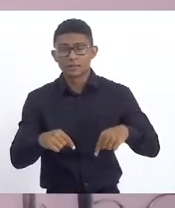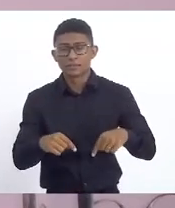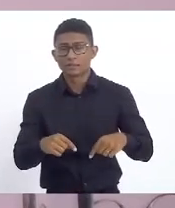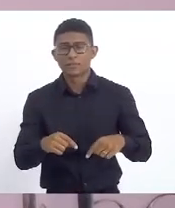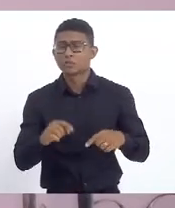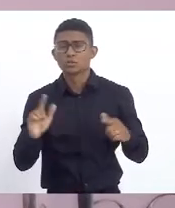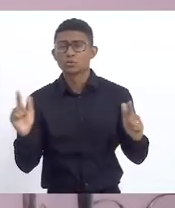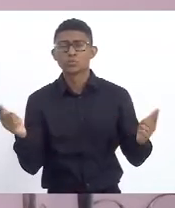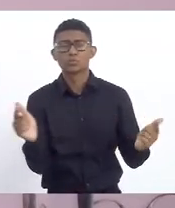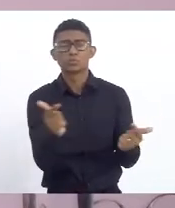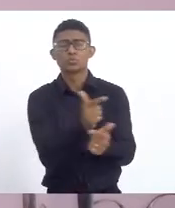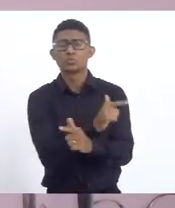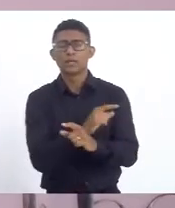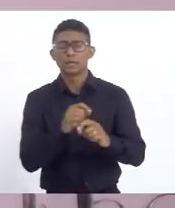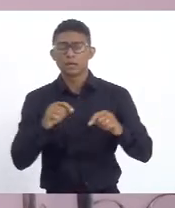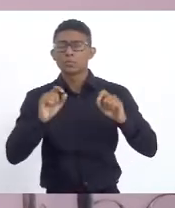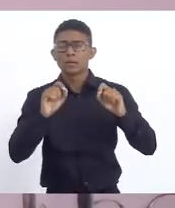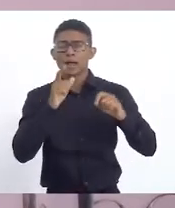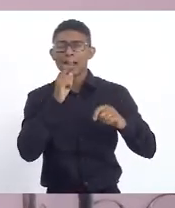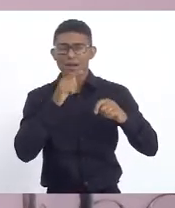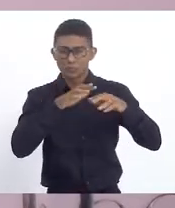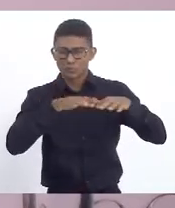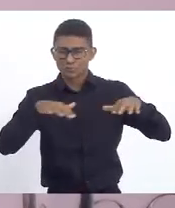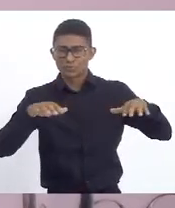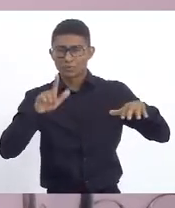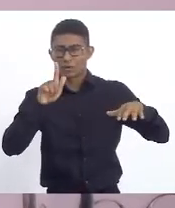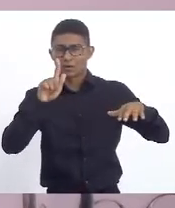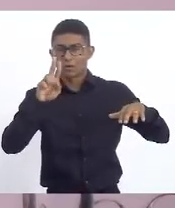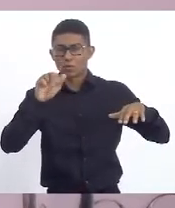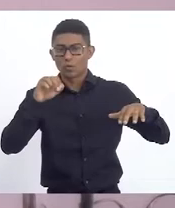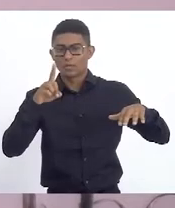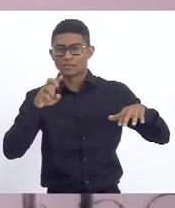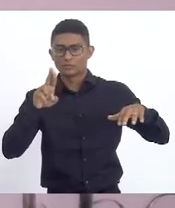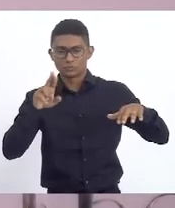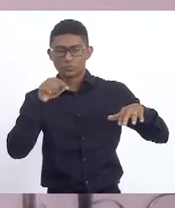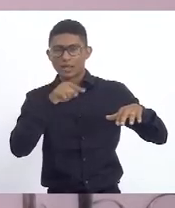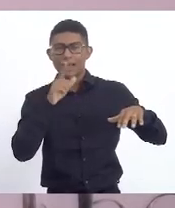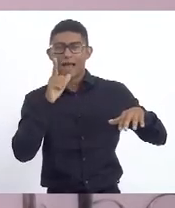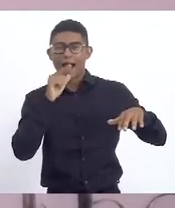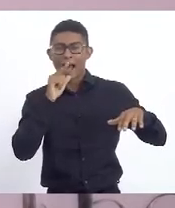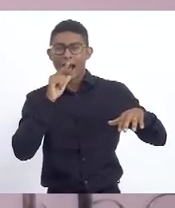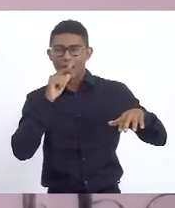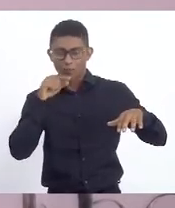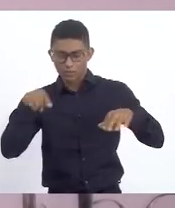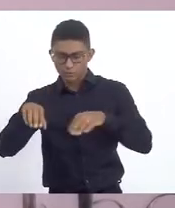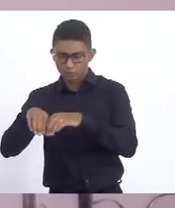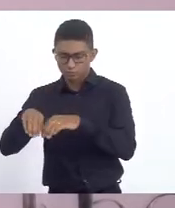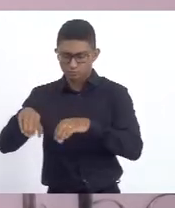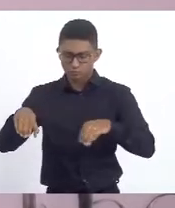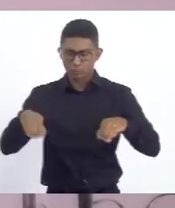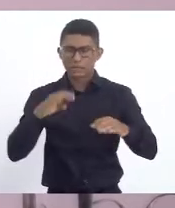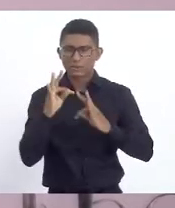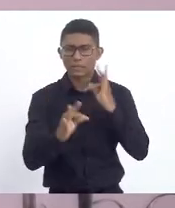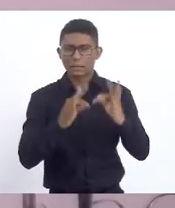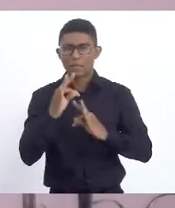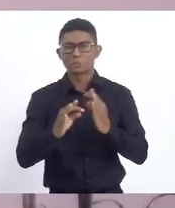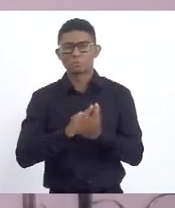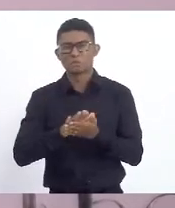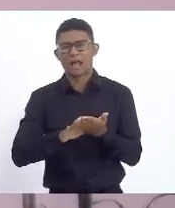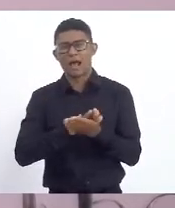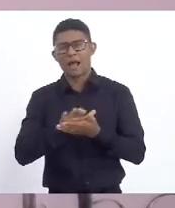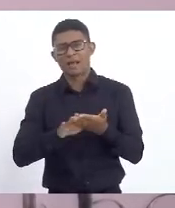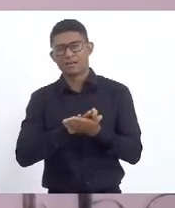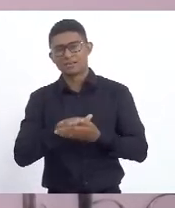que demanda o Guandu, de esgoto tratado. E nós não podemos esperar